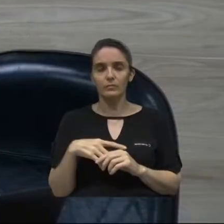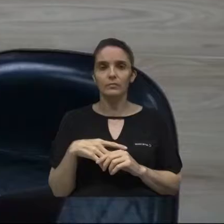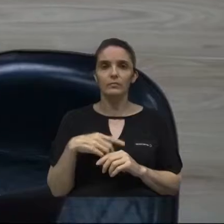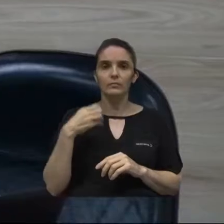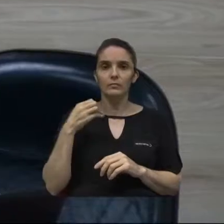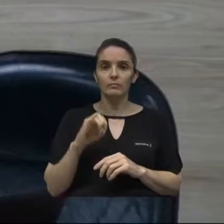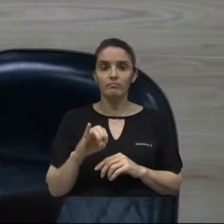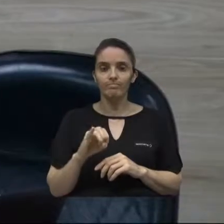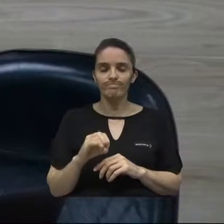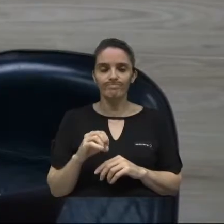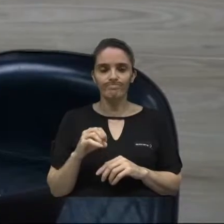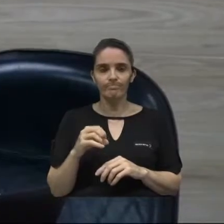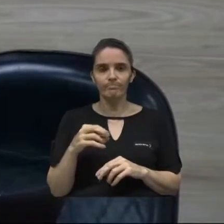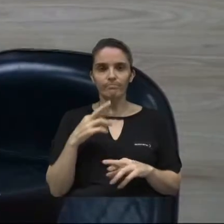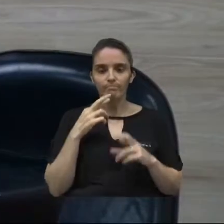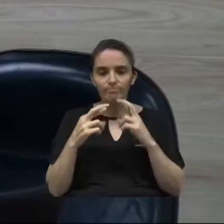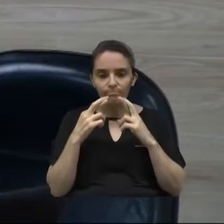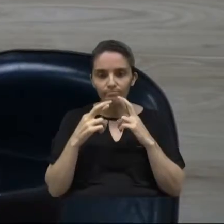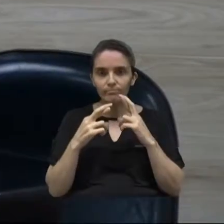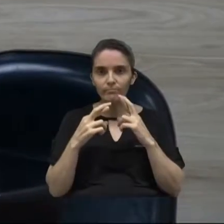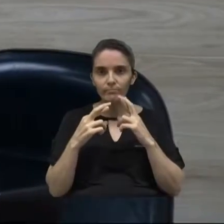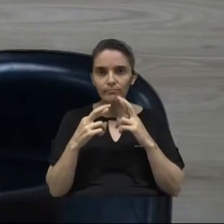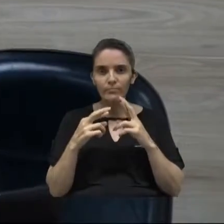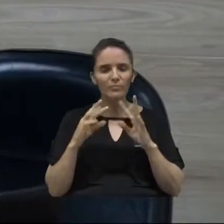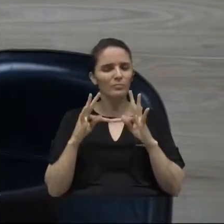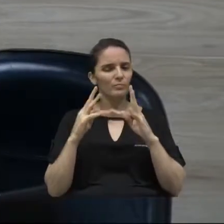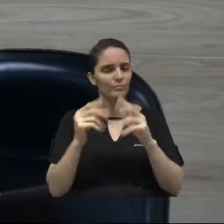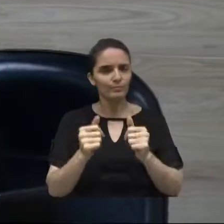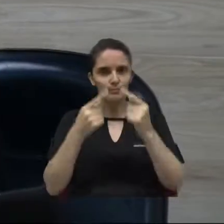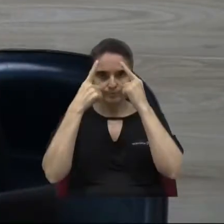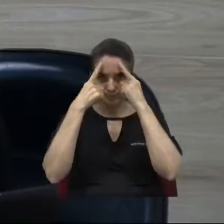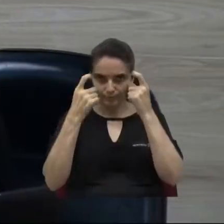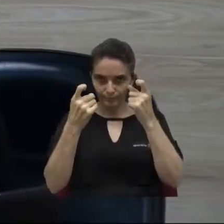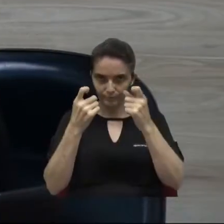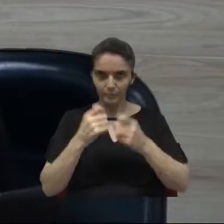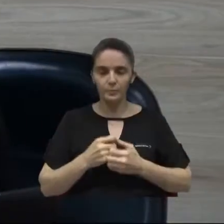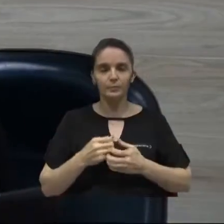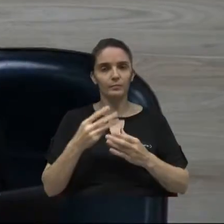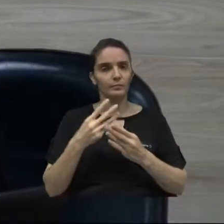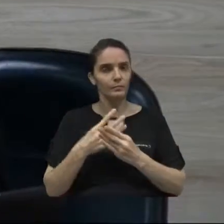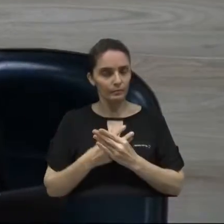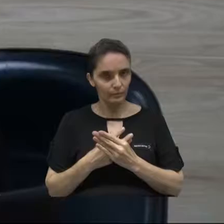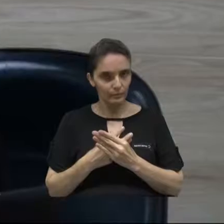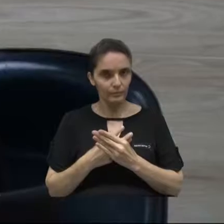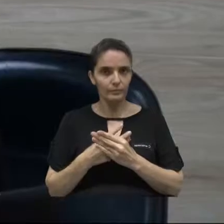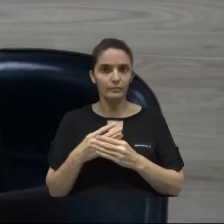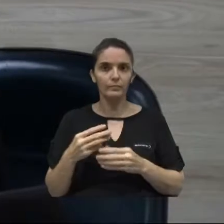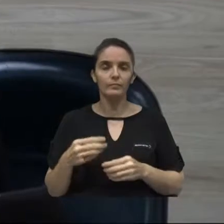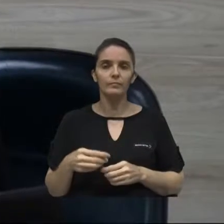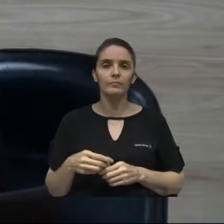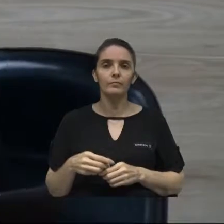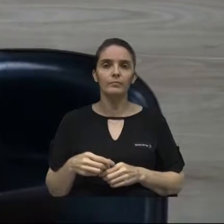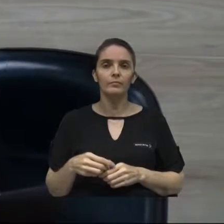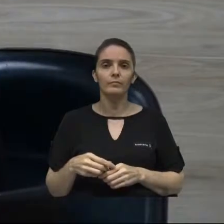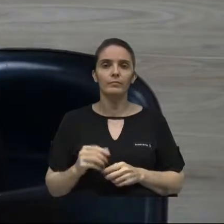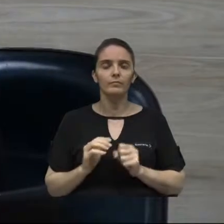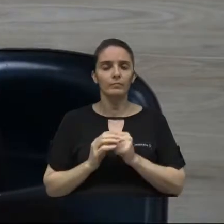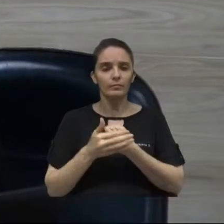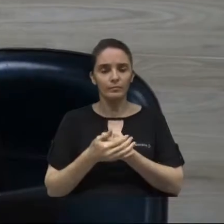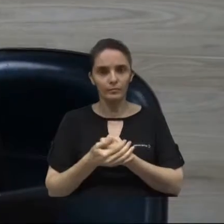da violência. Lógico que essa casa também defende aqueles